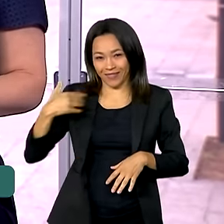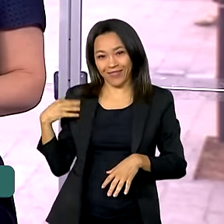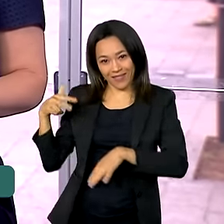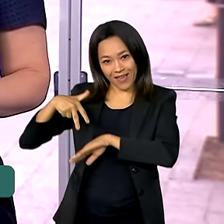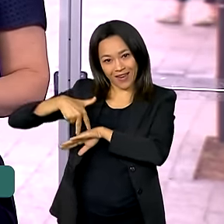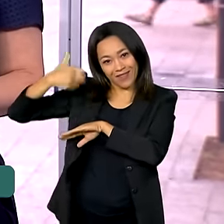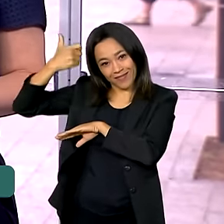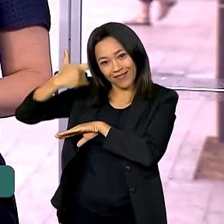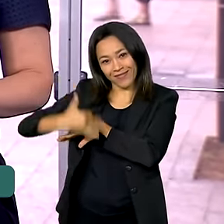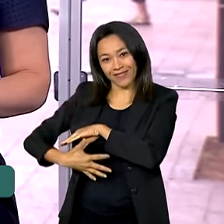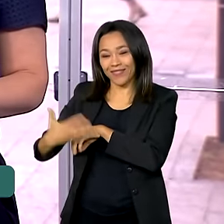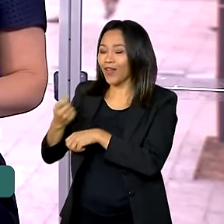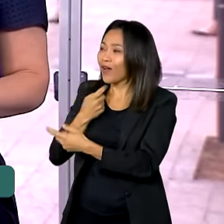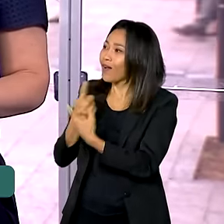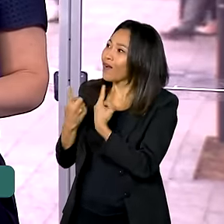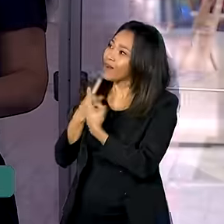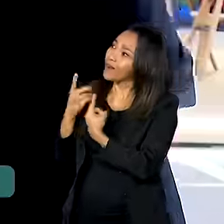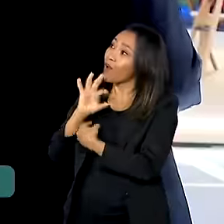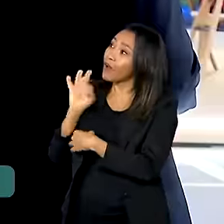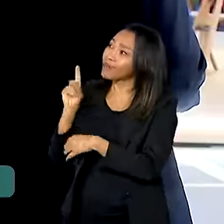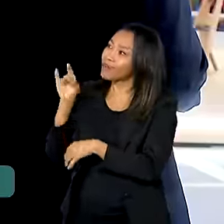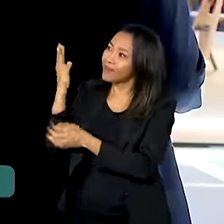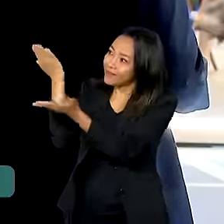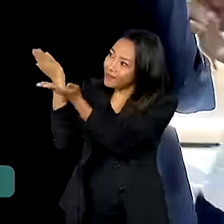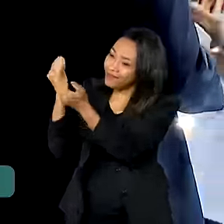Oi, Luana, um ótimo dia para você.